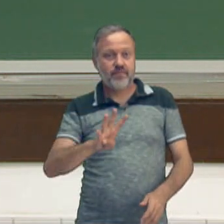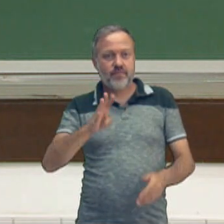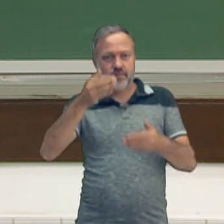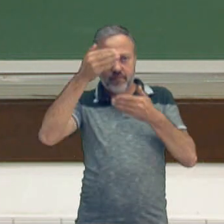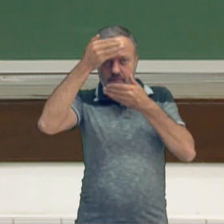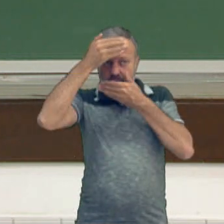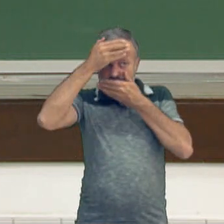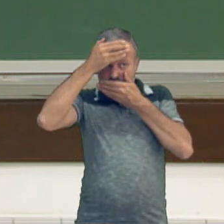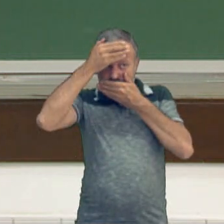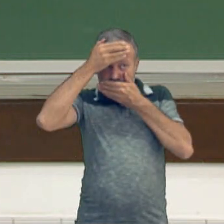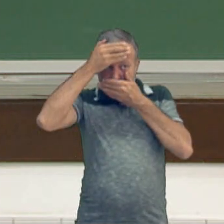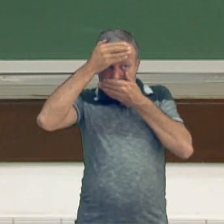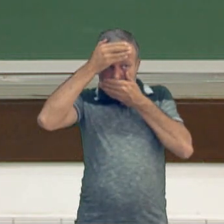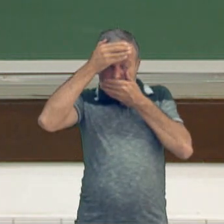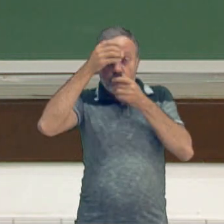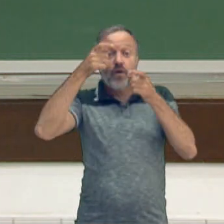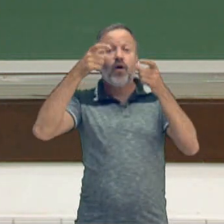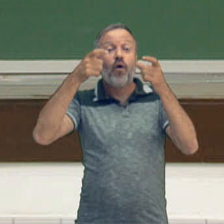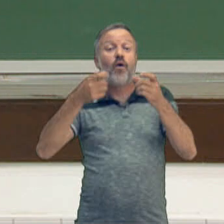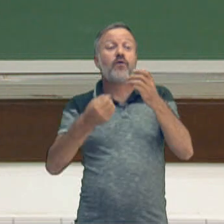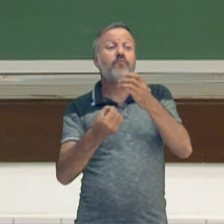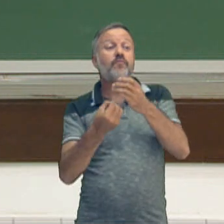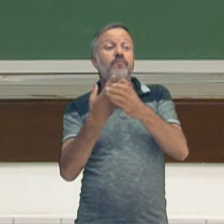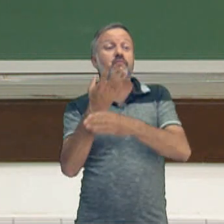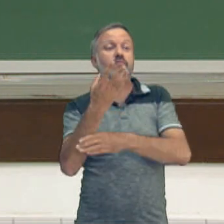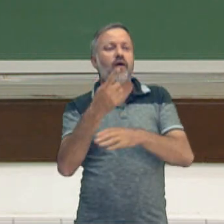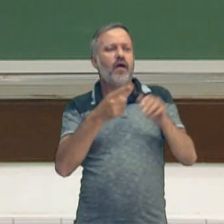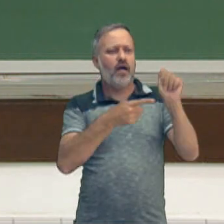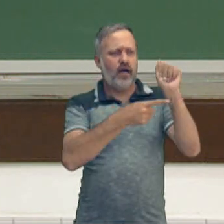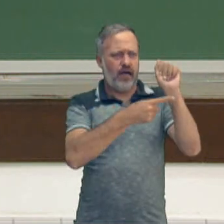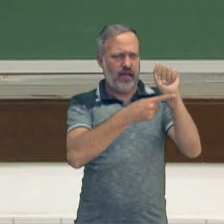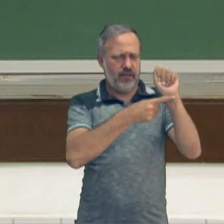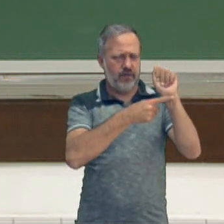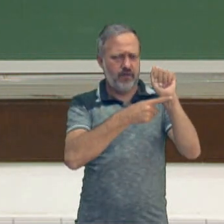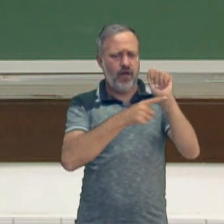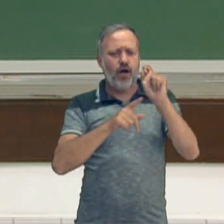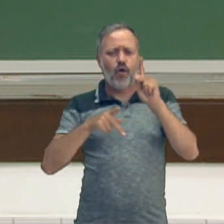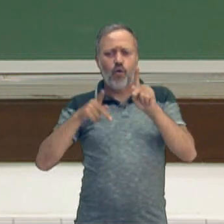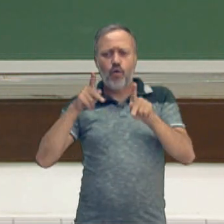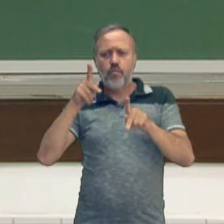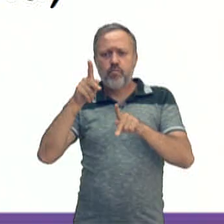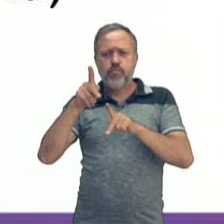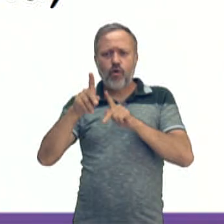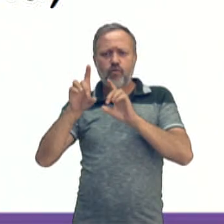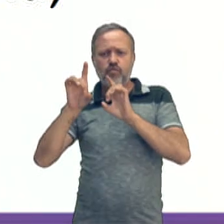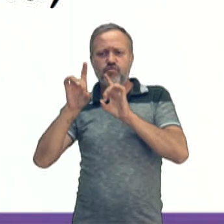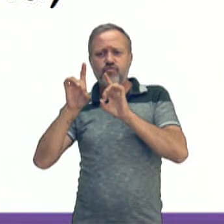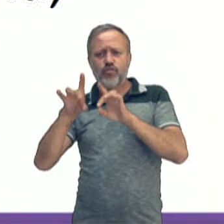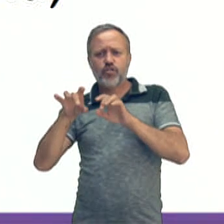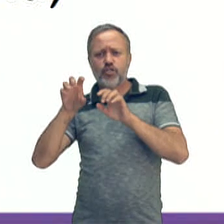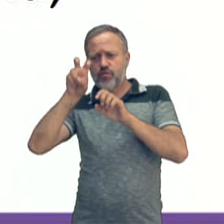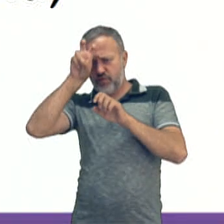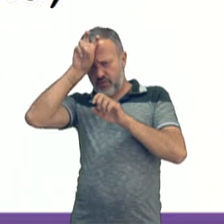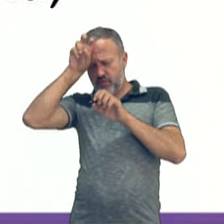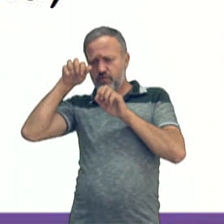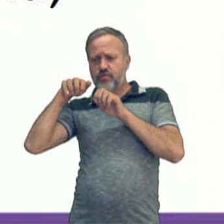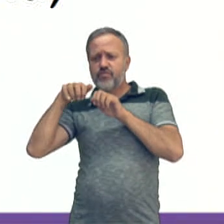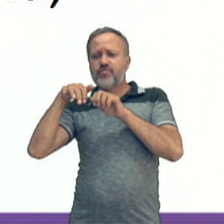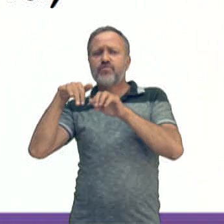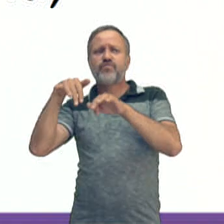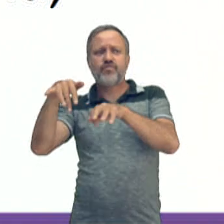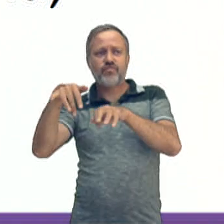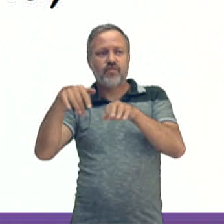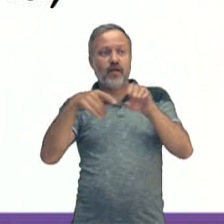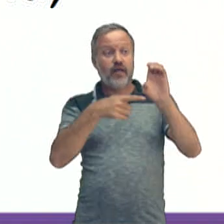Hégira, que é, letra A, a fuga dos judeus do Egito, letra B, a fuga dos cristãos de Roma, letra C, a fuga